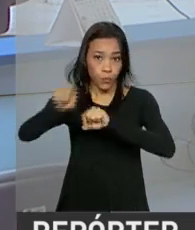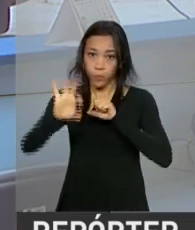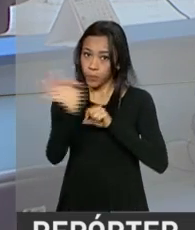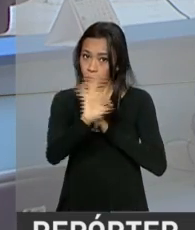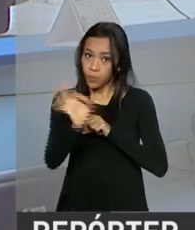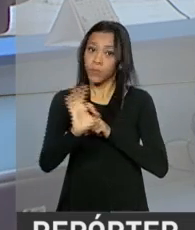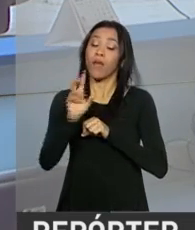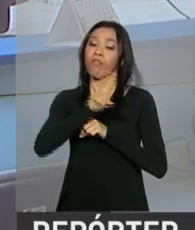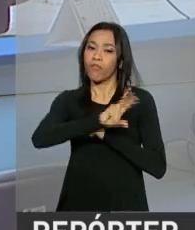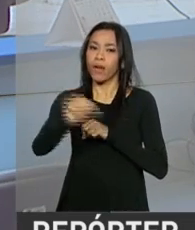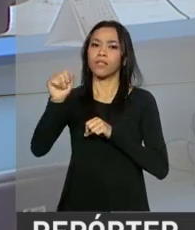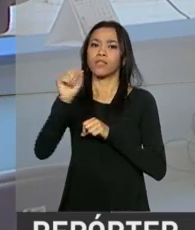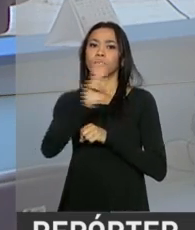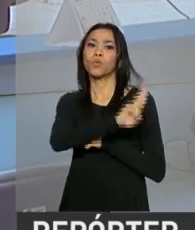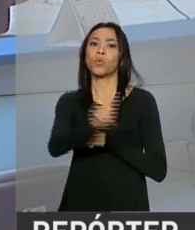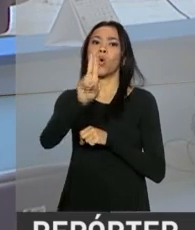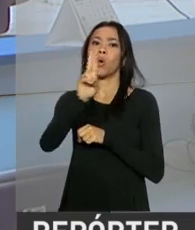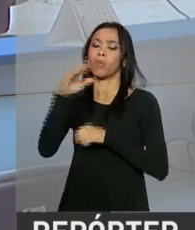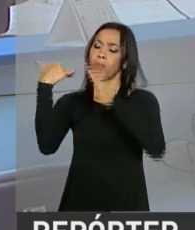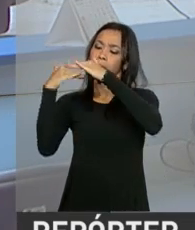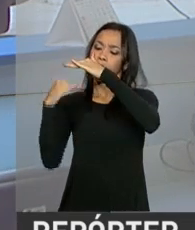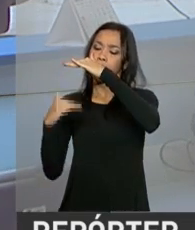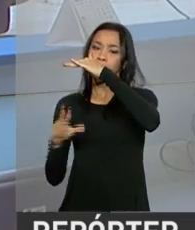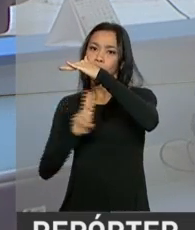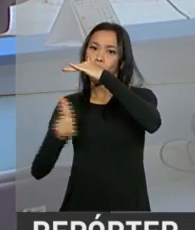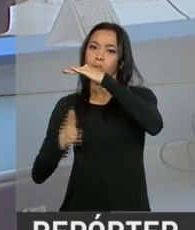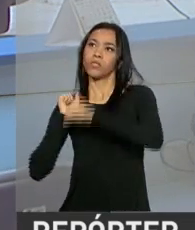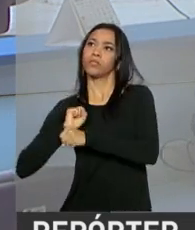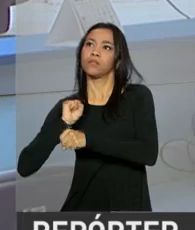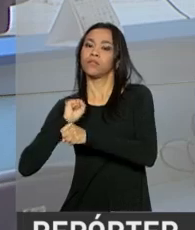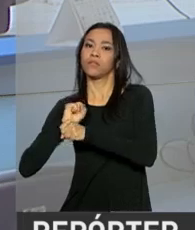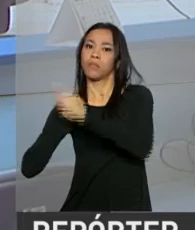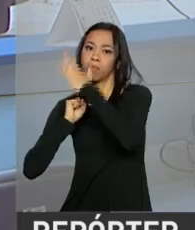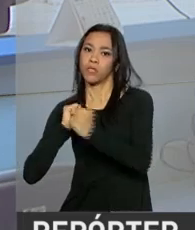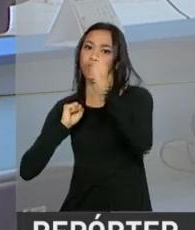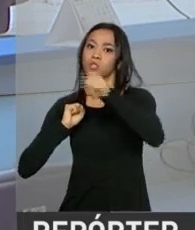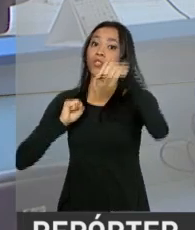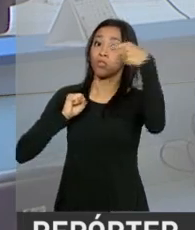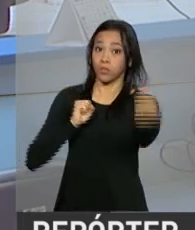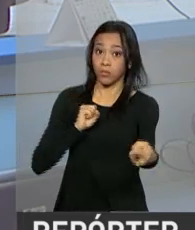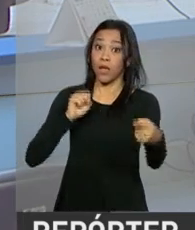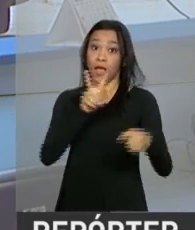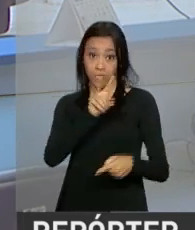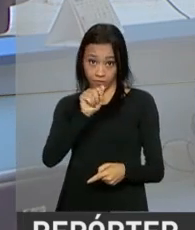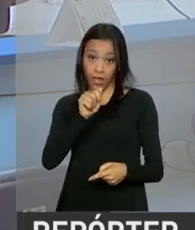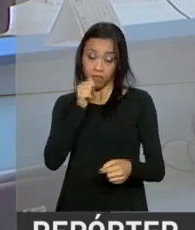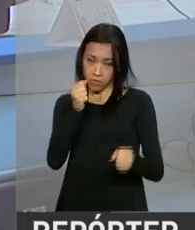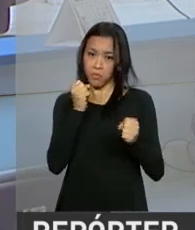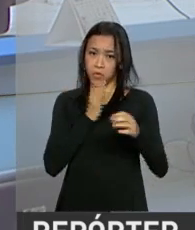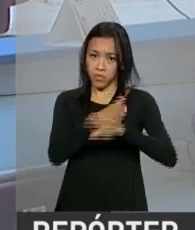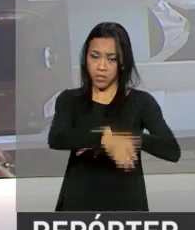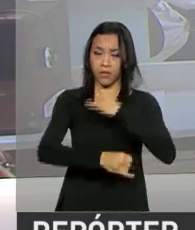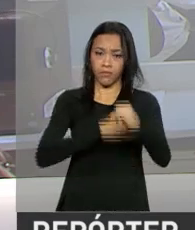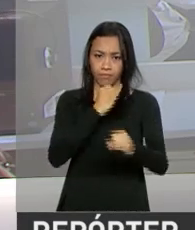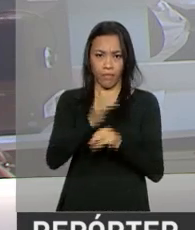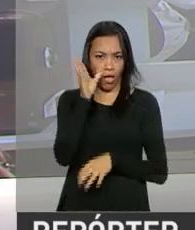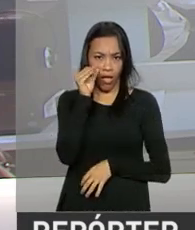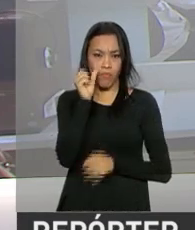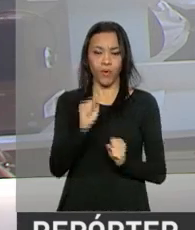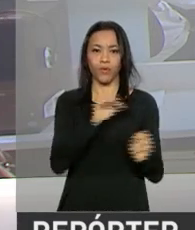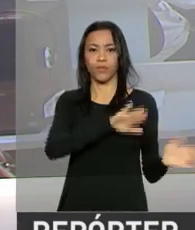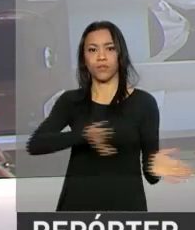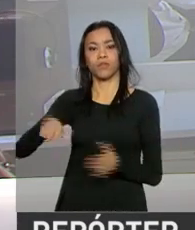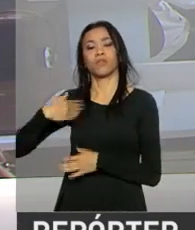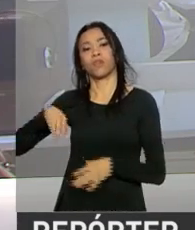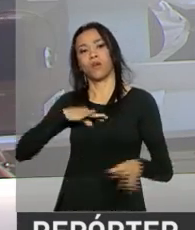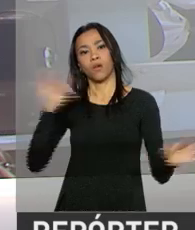serão automaticamente inscritos em lista de espera. As vagas estão disponíveis para consulta na internet. Nós ficamos